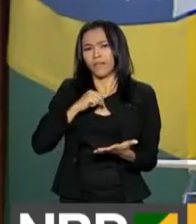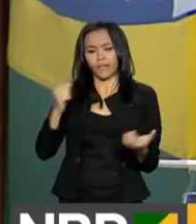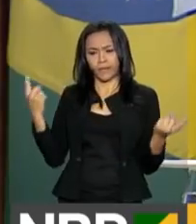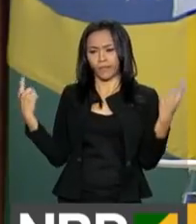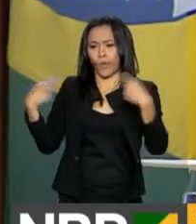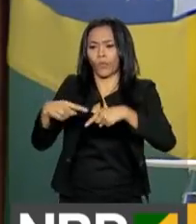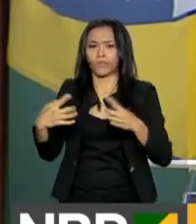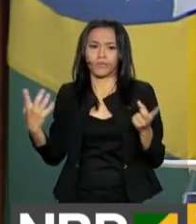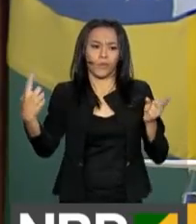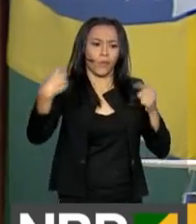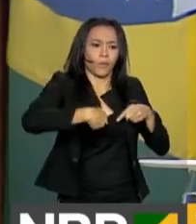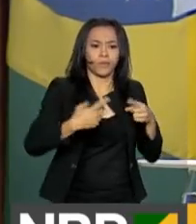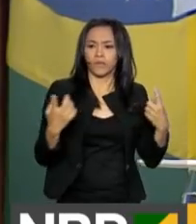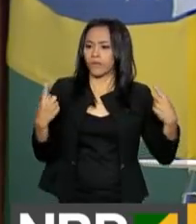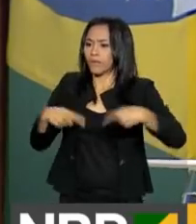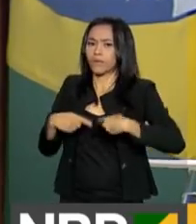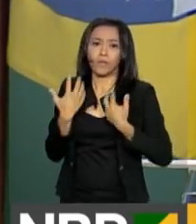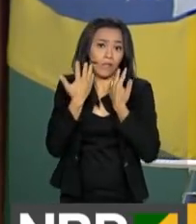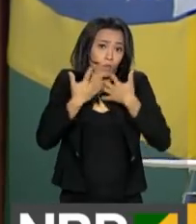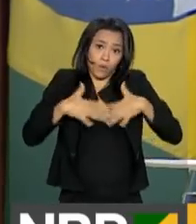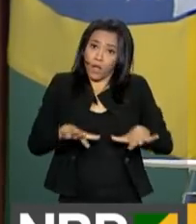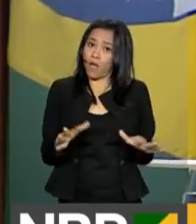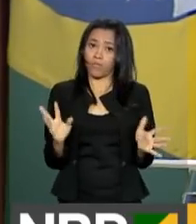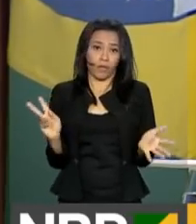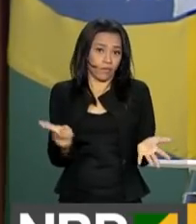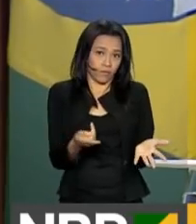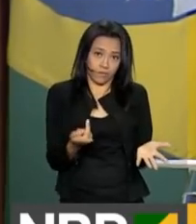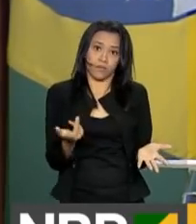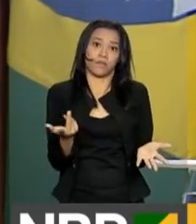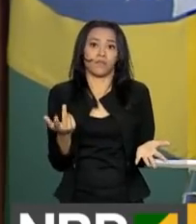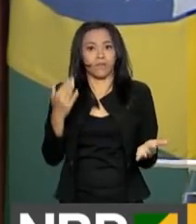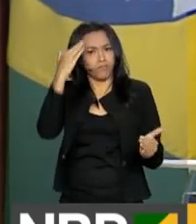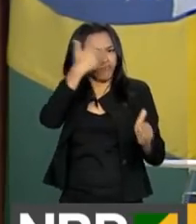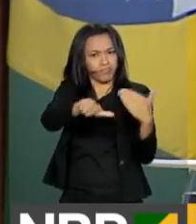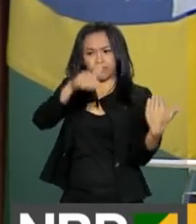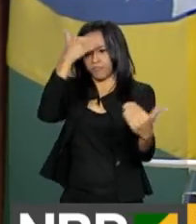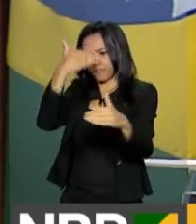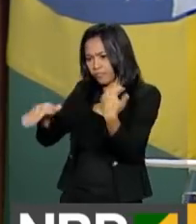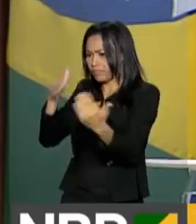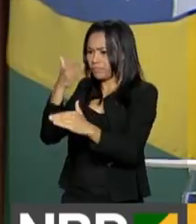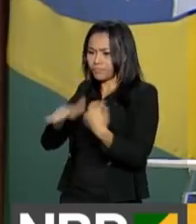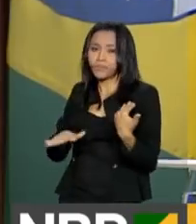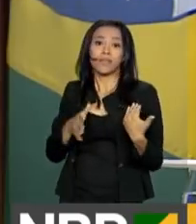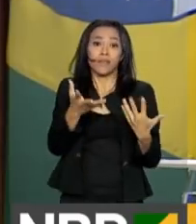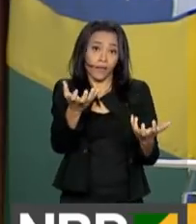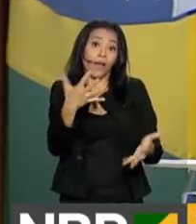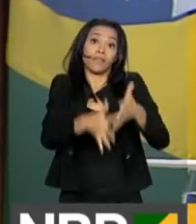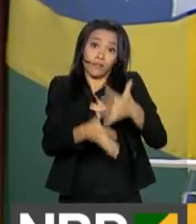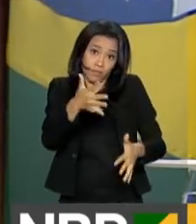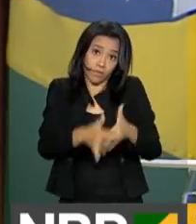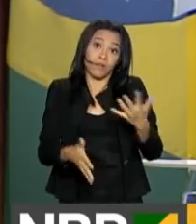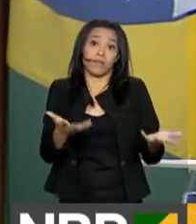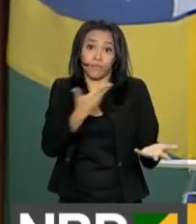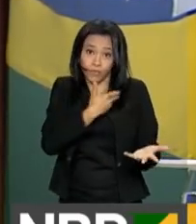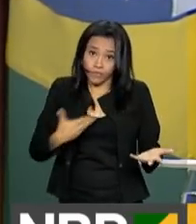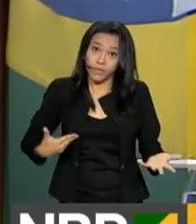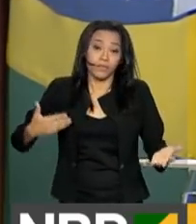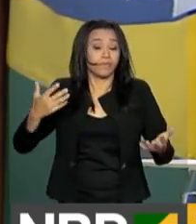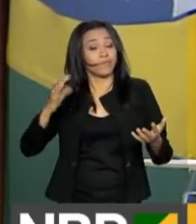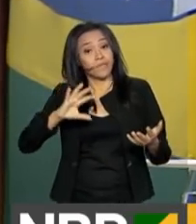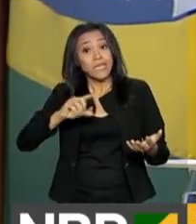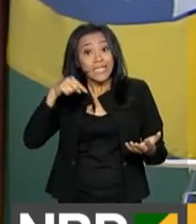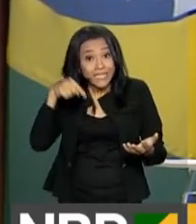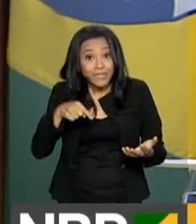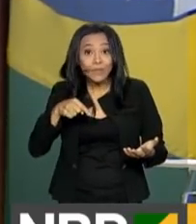natural no regime democrático né outras tantas questões que poderiam vir embaraçar o governo ao contrário o que serviu de